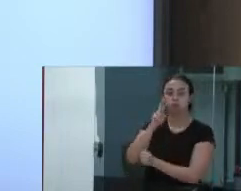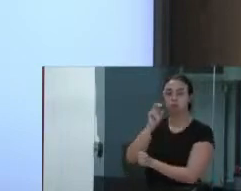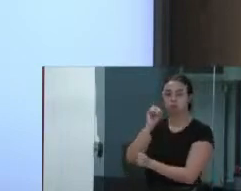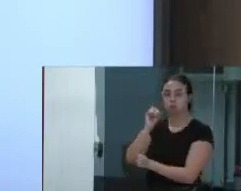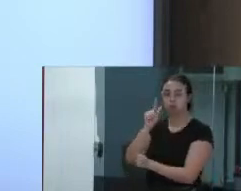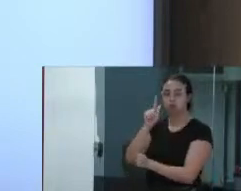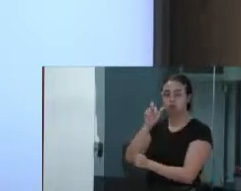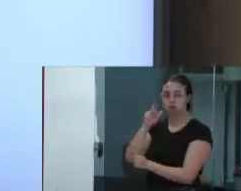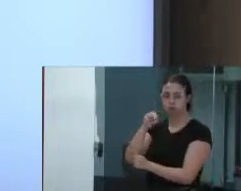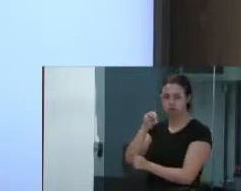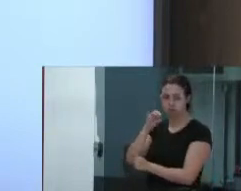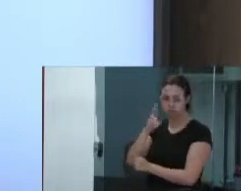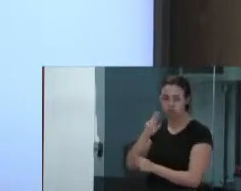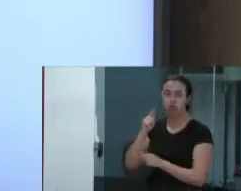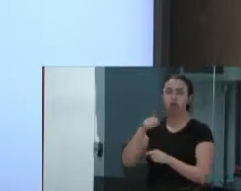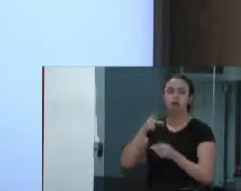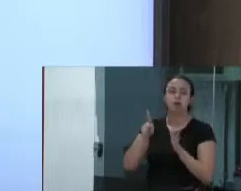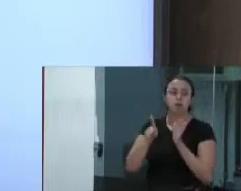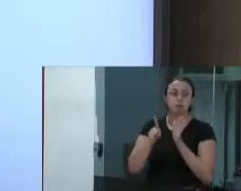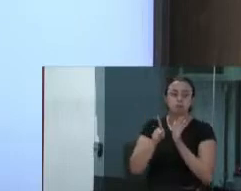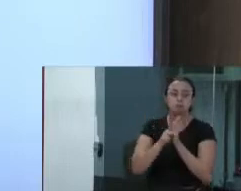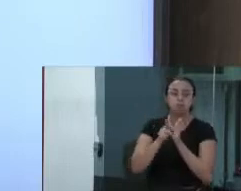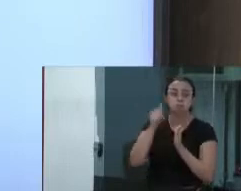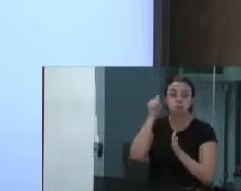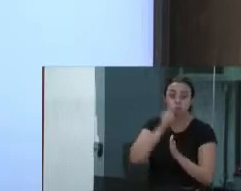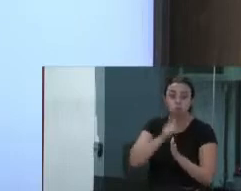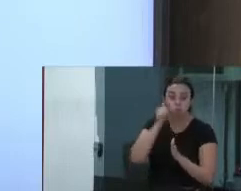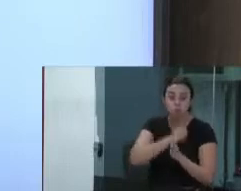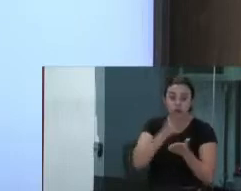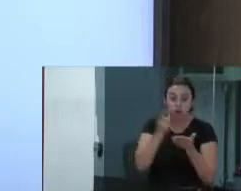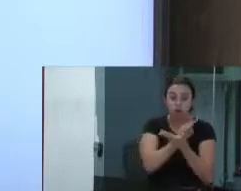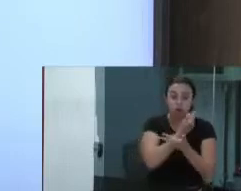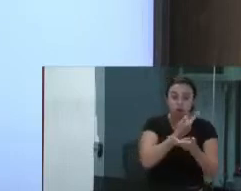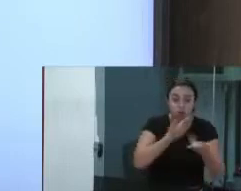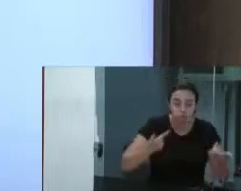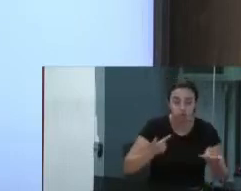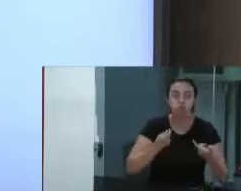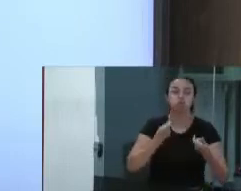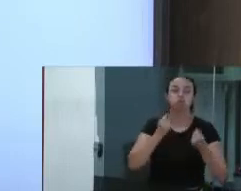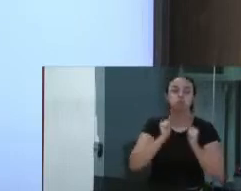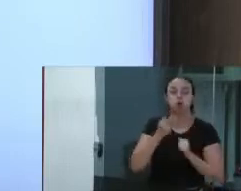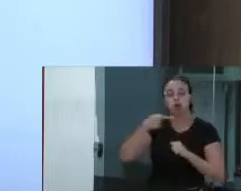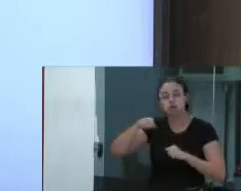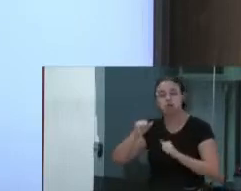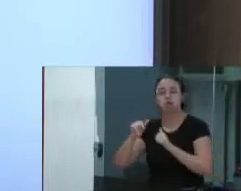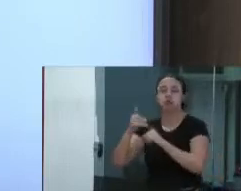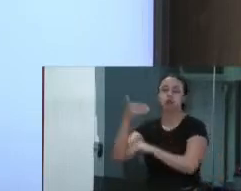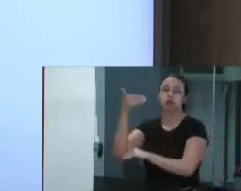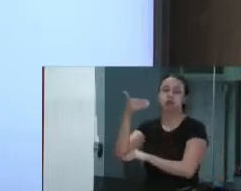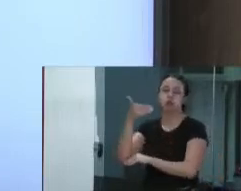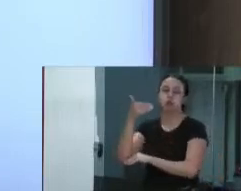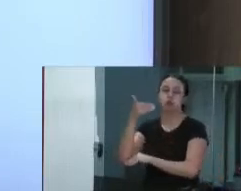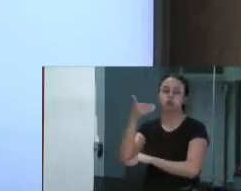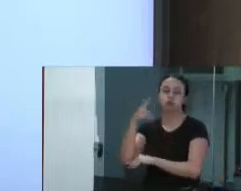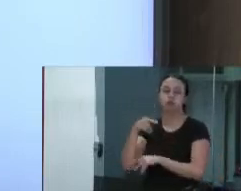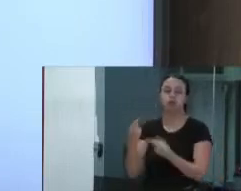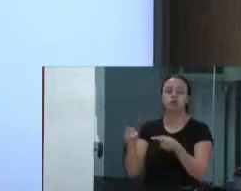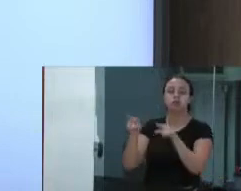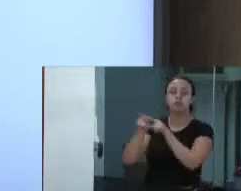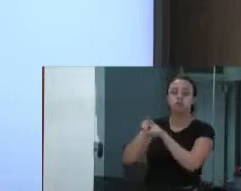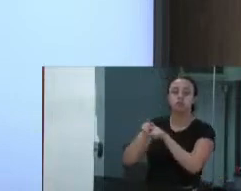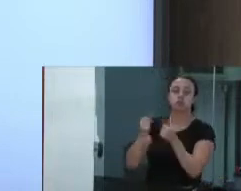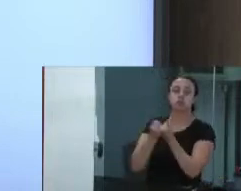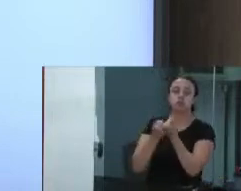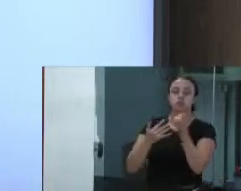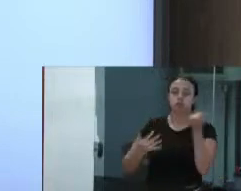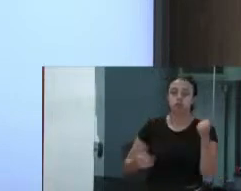mulher imediato em hotel. Né, esse programa ele é realizado em parceria com a Secretaria de Estado de Segurança Pública e o